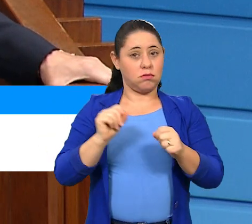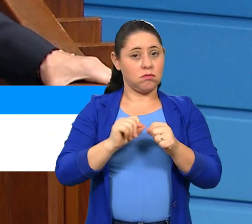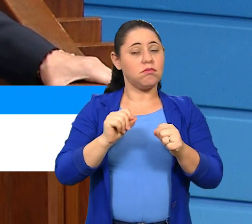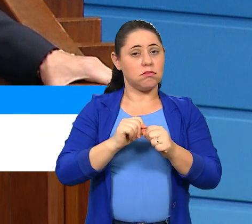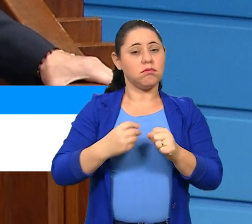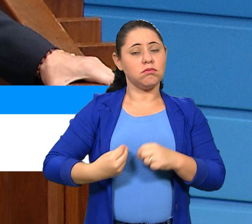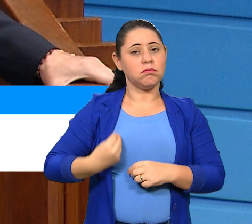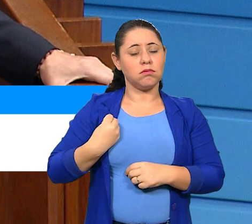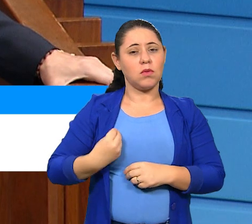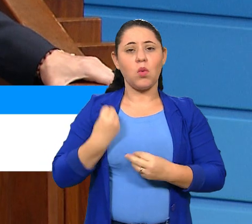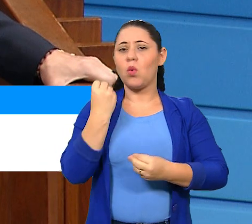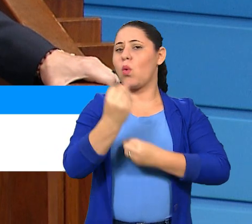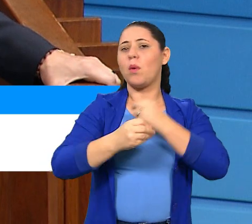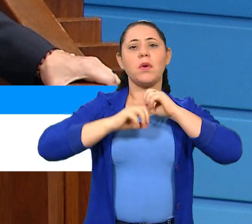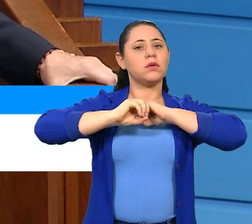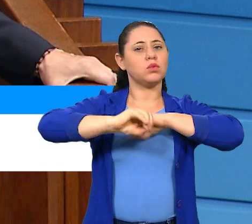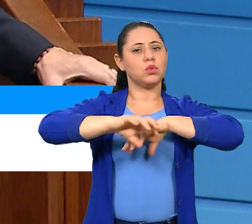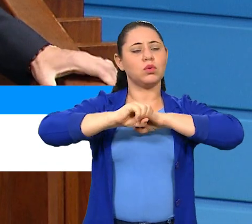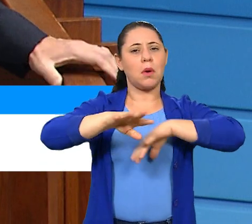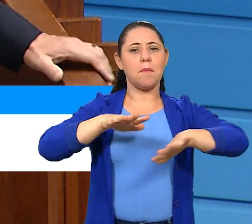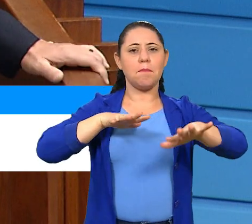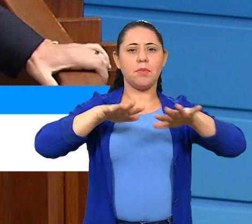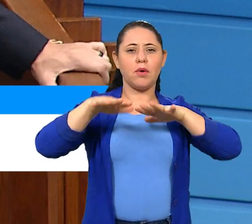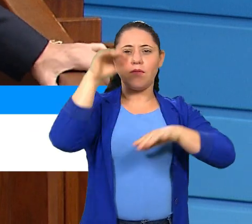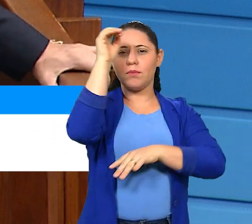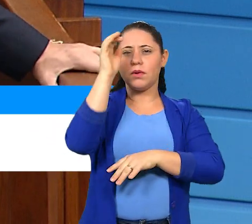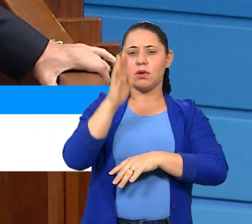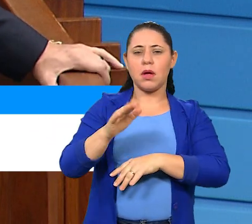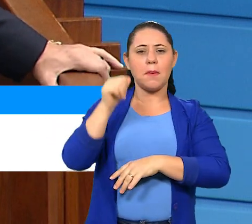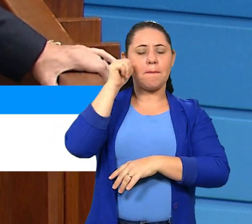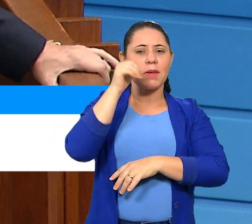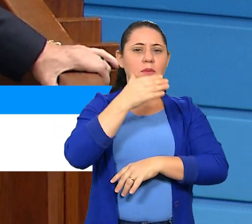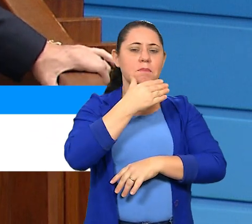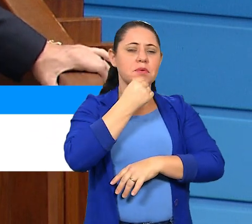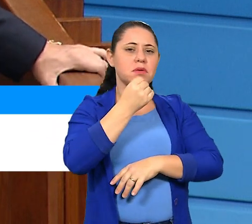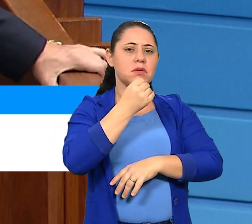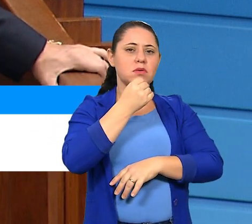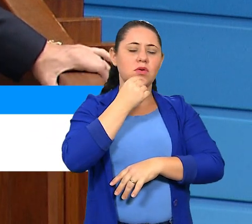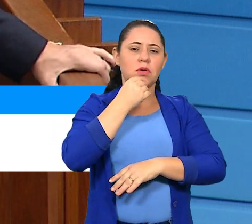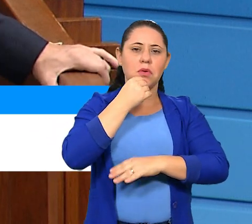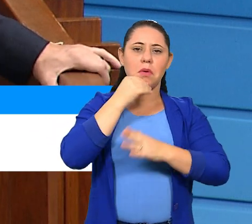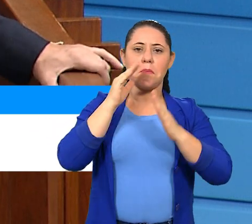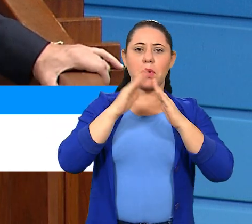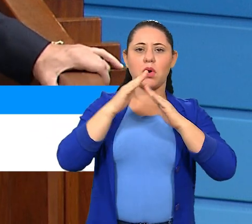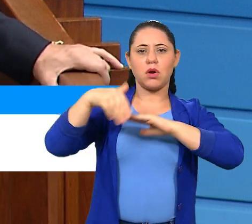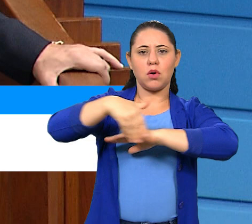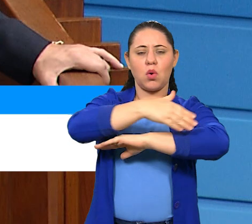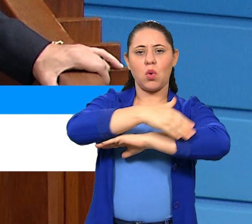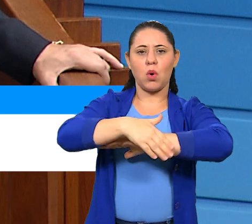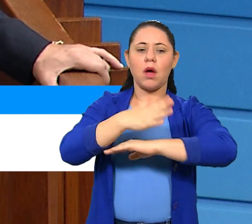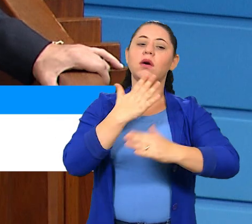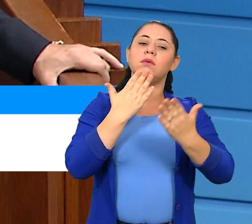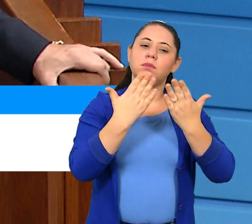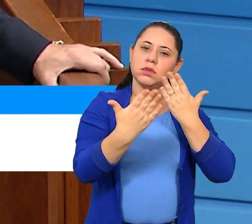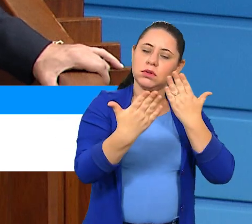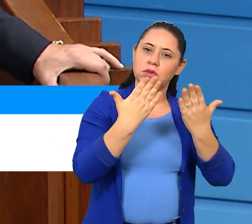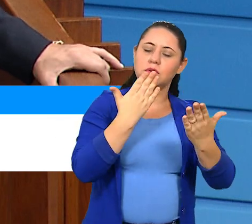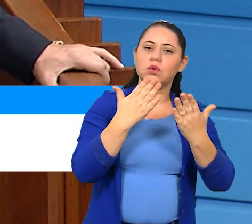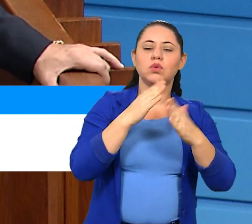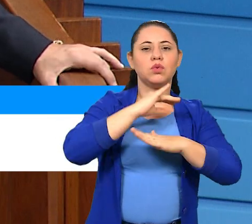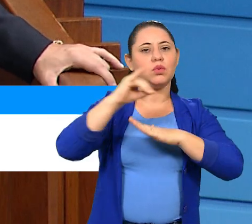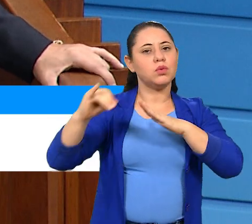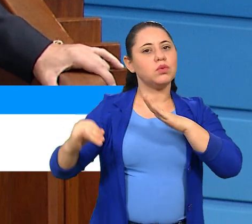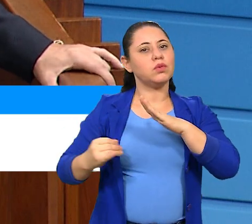a violência fez parte como educador do movimento Nacional de meninos e meninas de rua